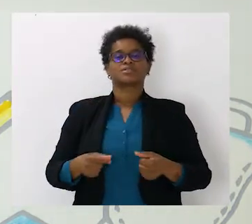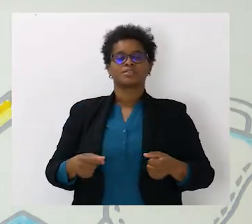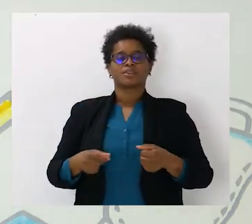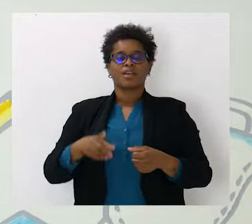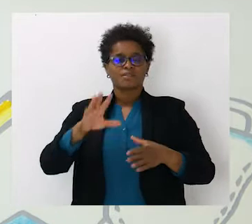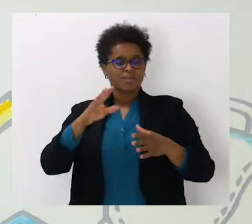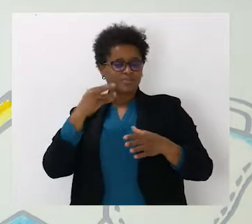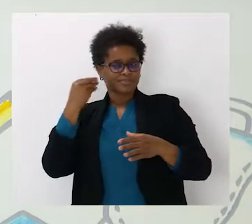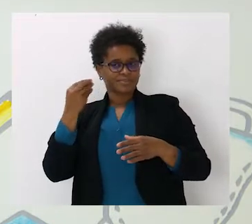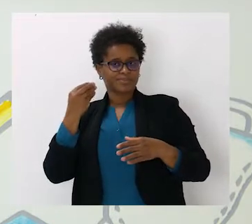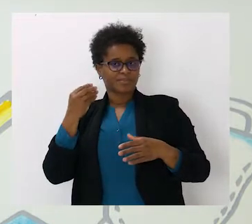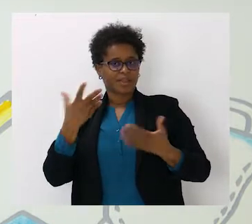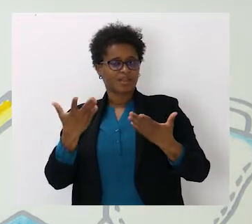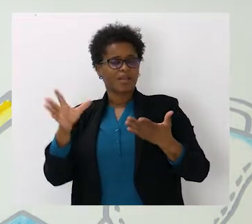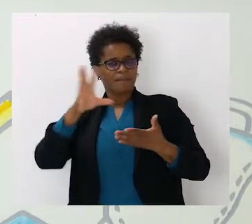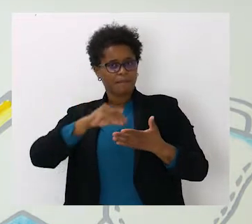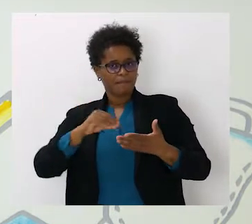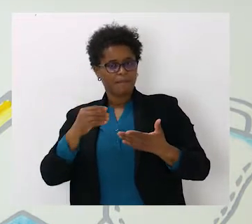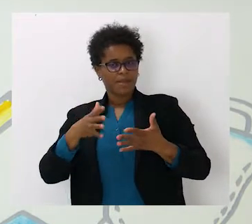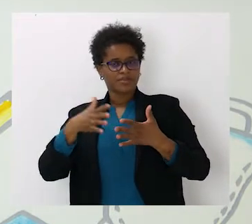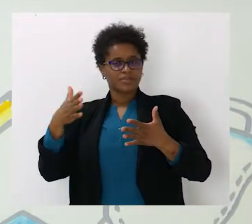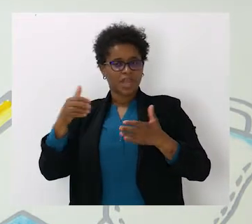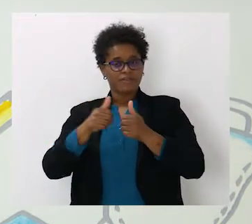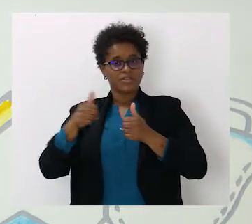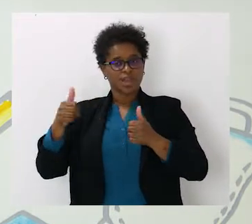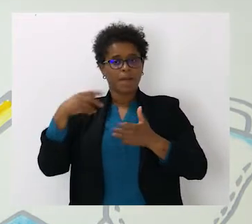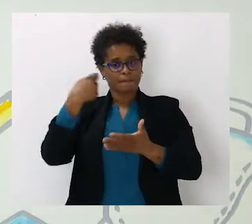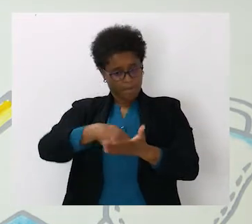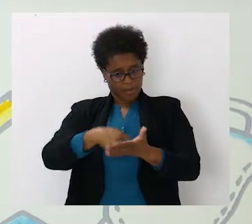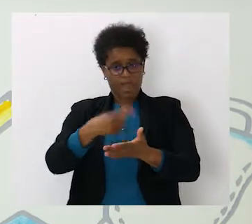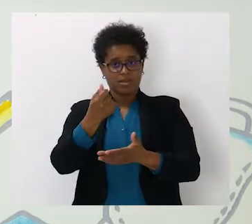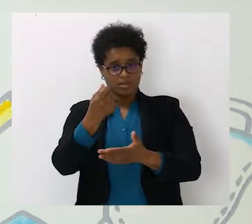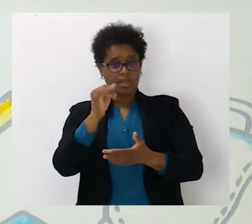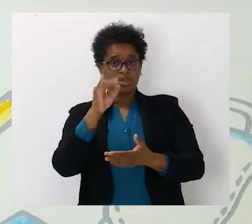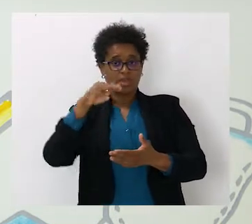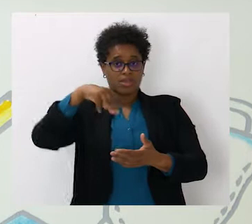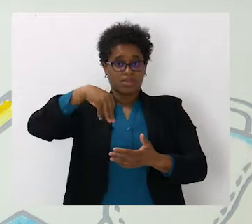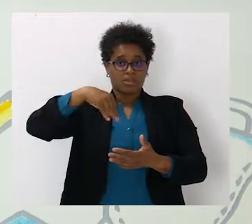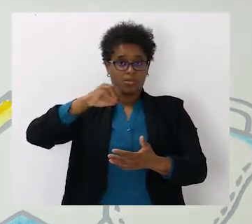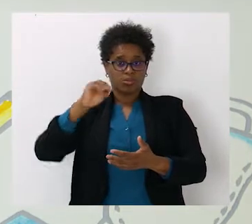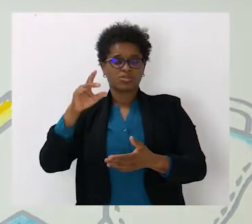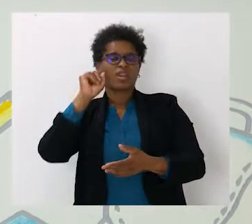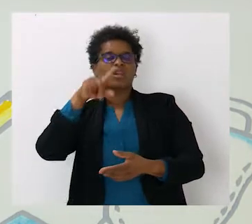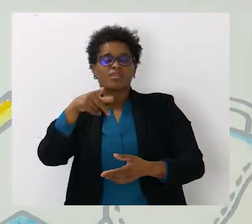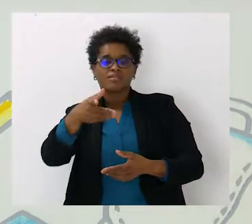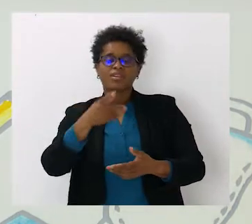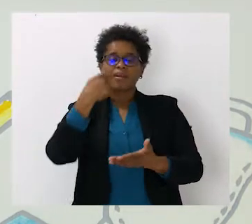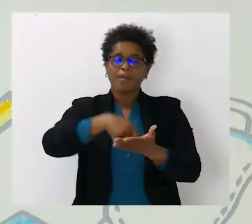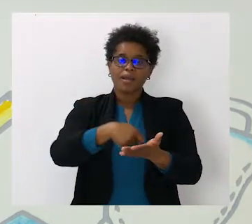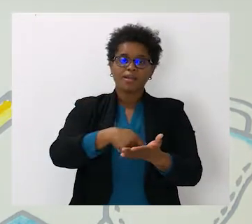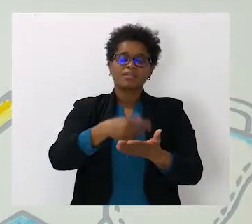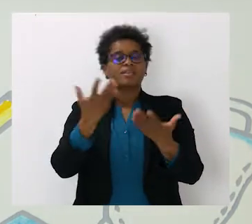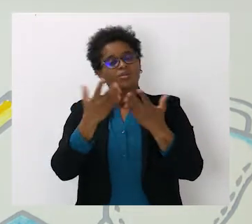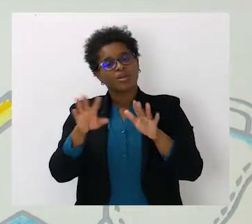classe privilegiada, classe mais abastada. Portanto, pagavam imposto. A quem?